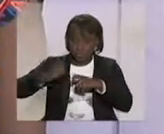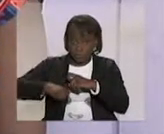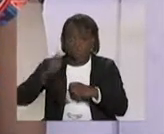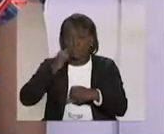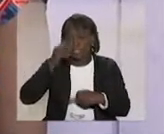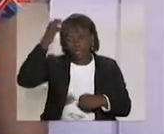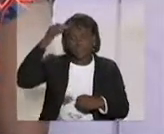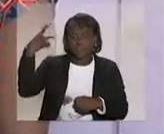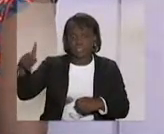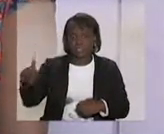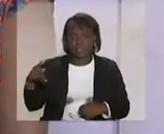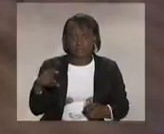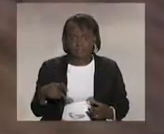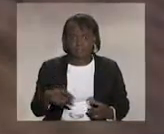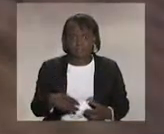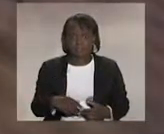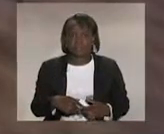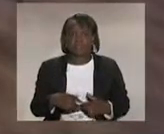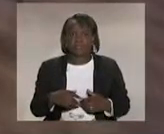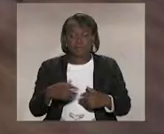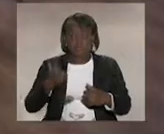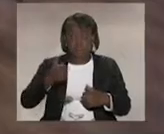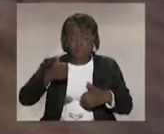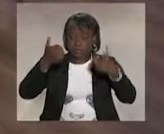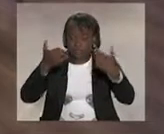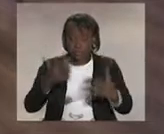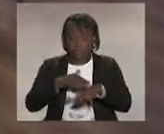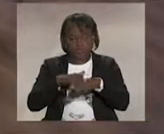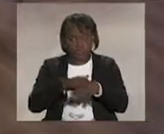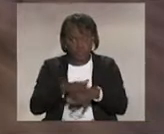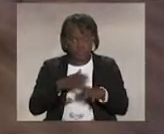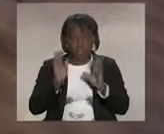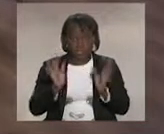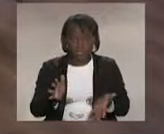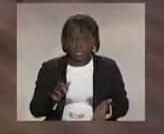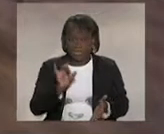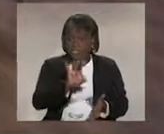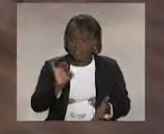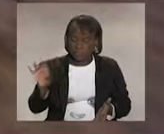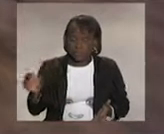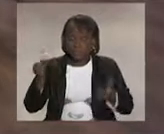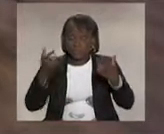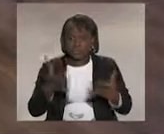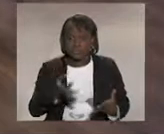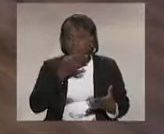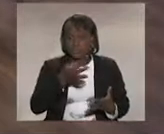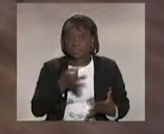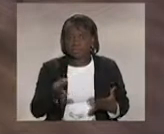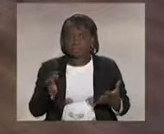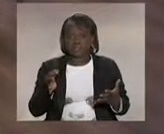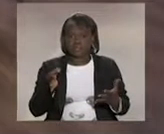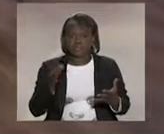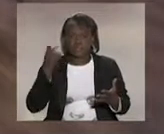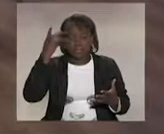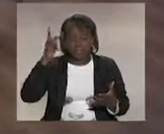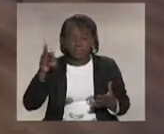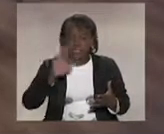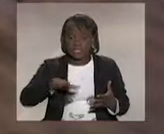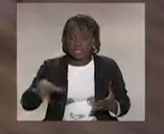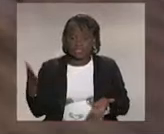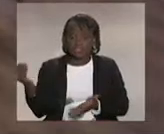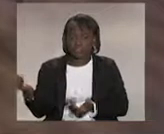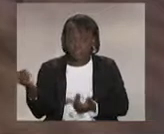violência sexual. No primeiro bloco a gente já falou um pouco sobre isso, cada uma citou um pouquinho isso, que é a questão de crianças e adolescentes,